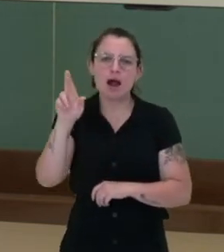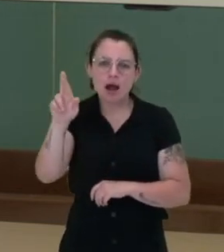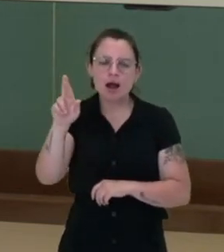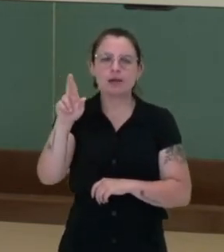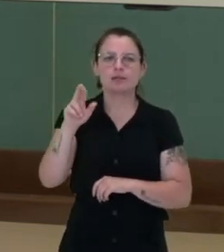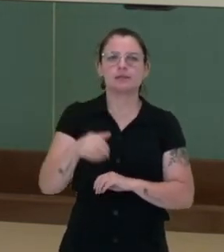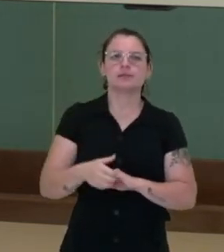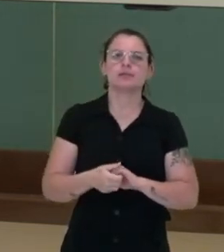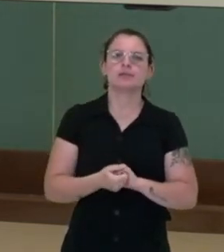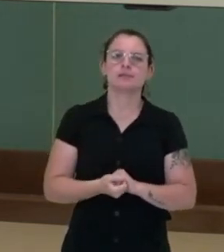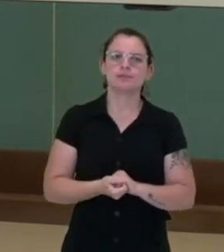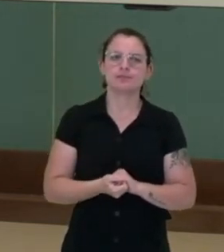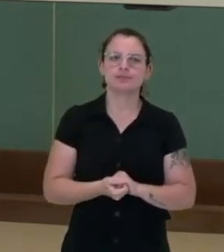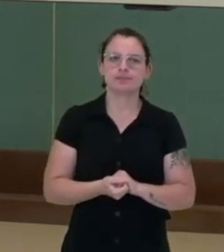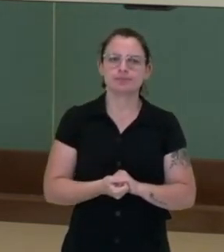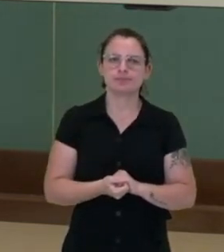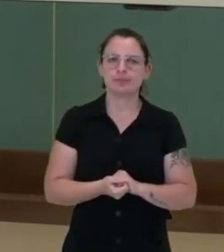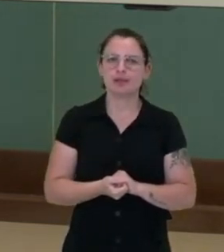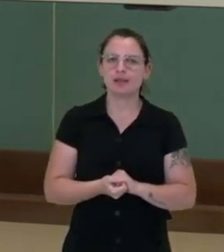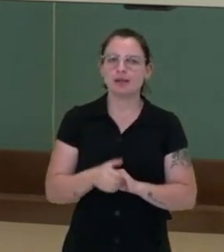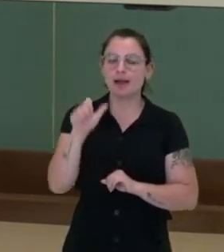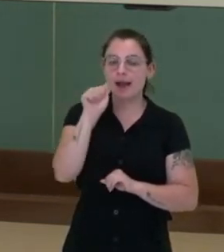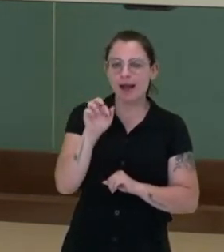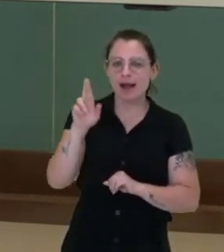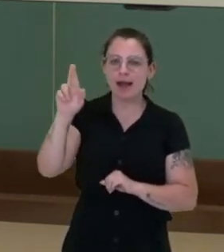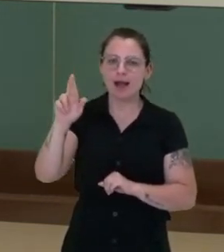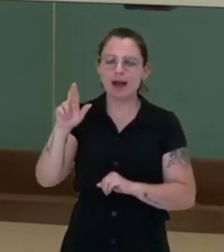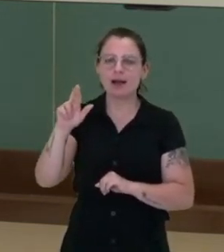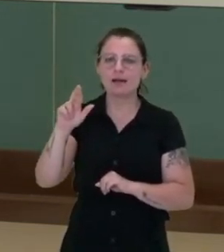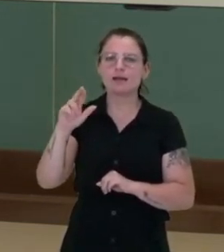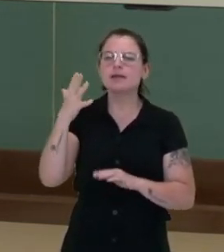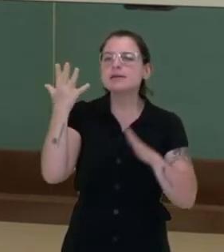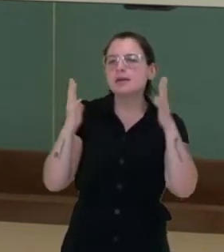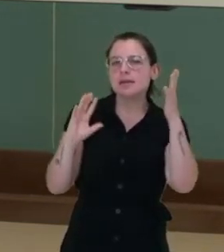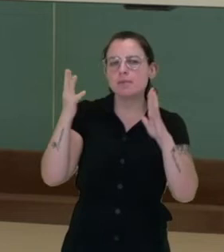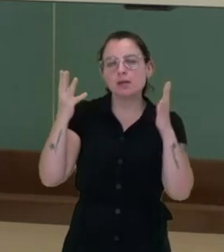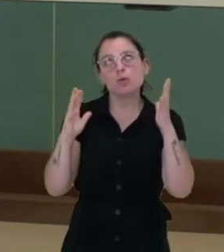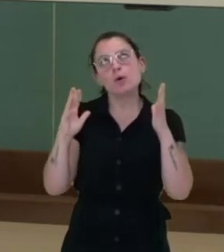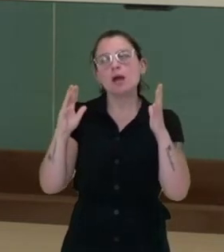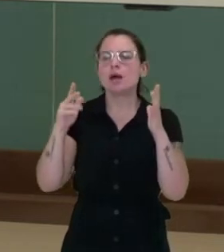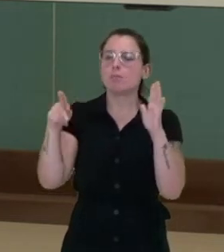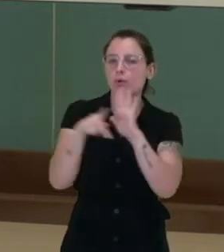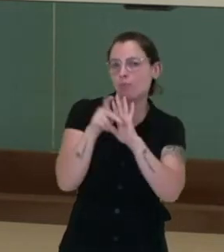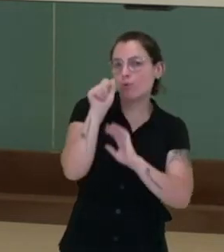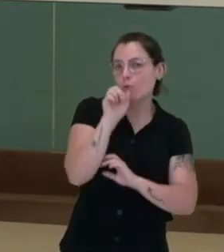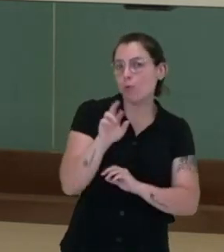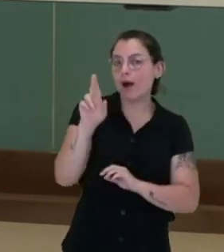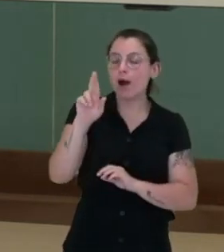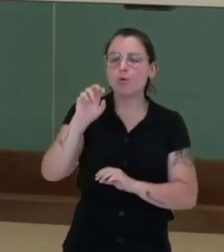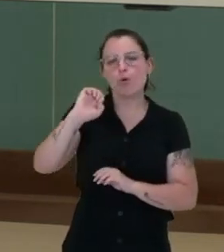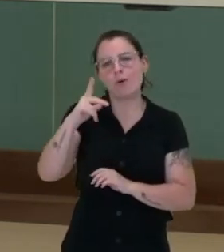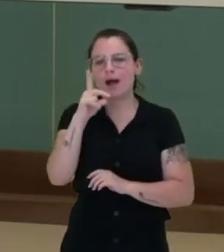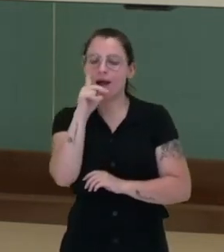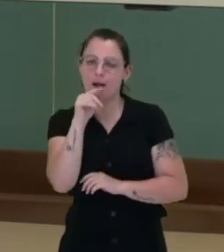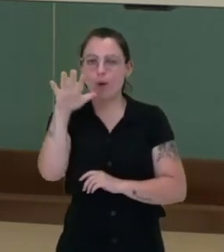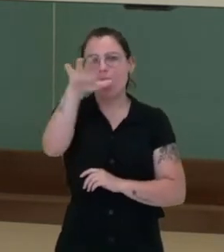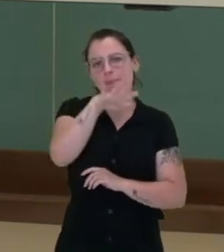o ar, a água e a temperatura, que pode ser a temperatura da água ou a própria temperatura do